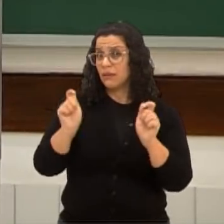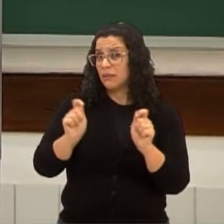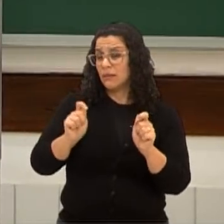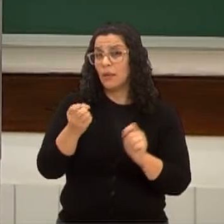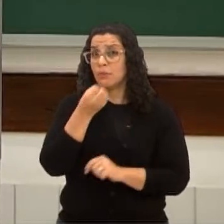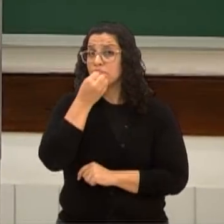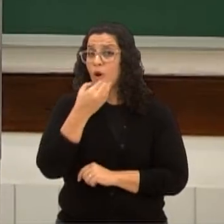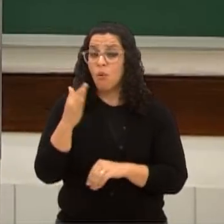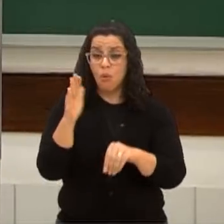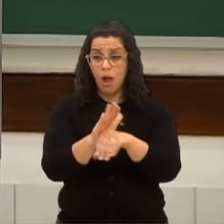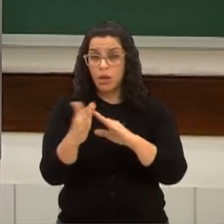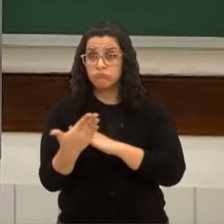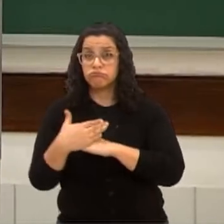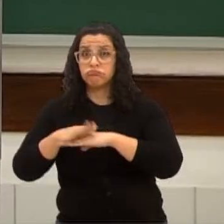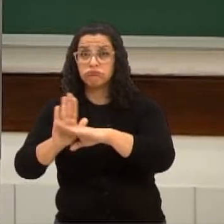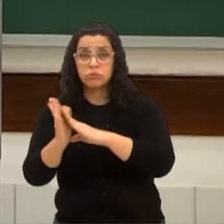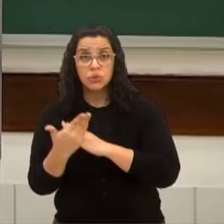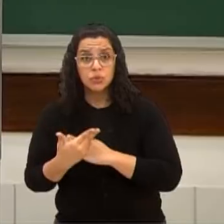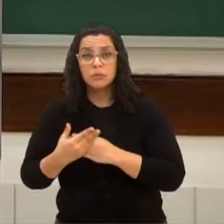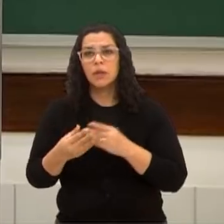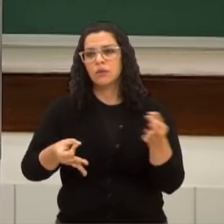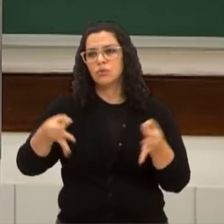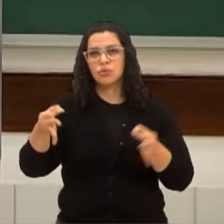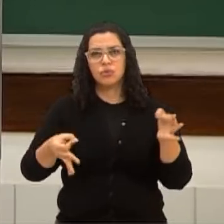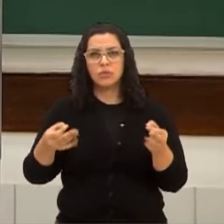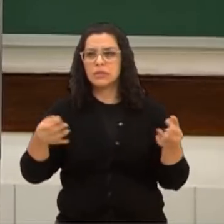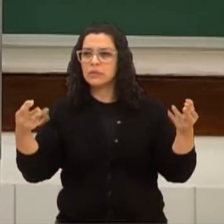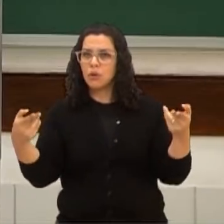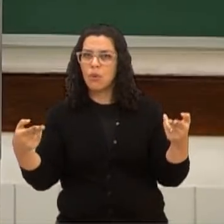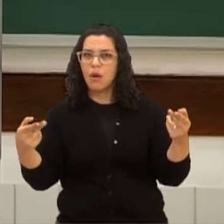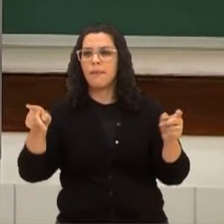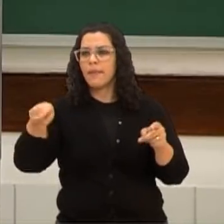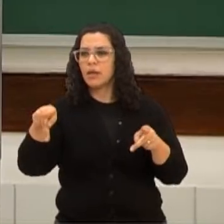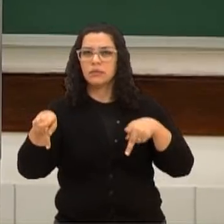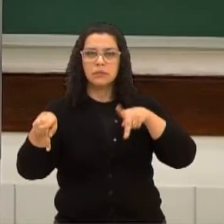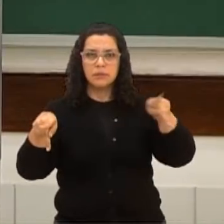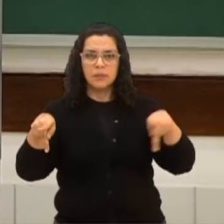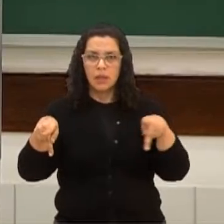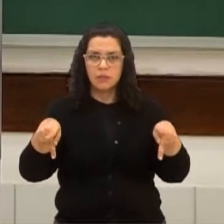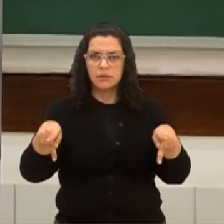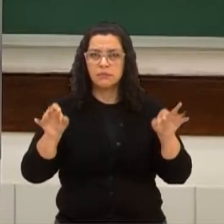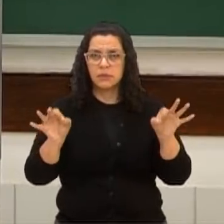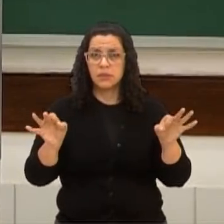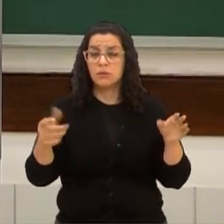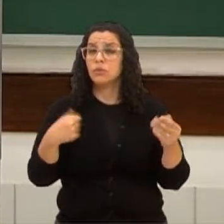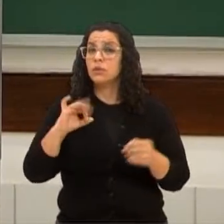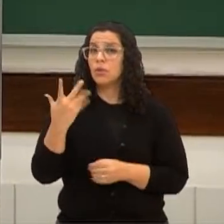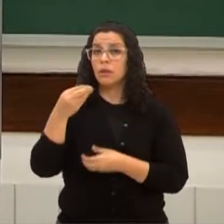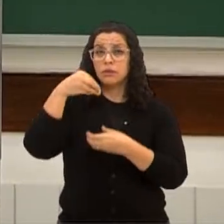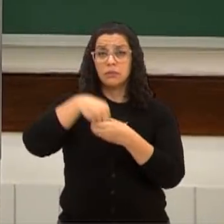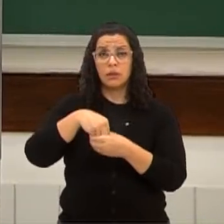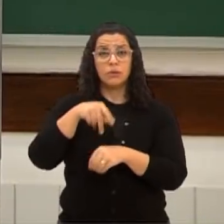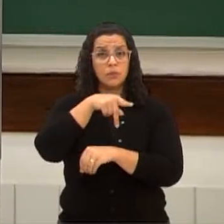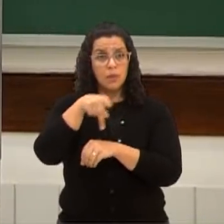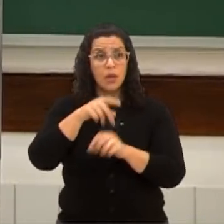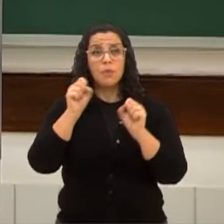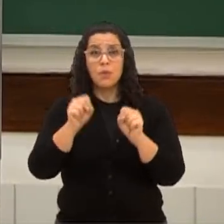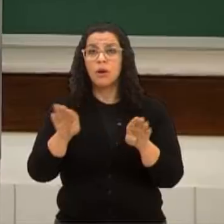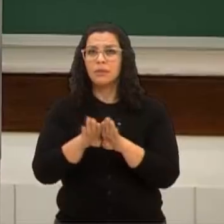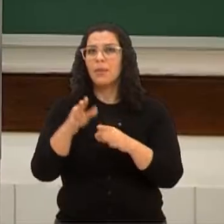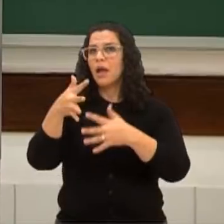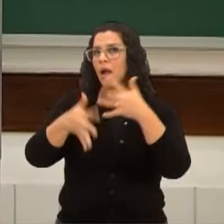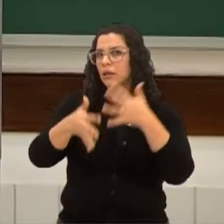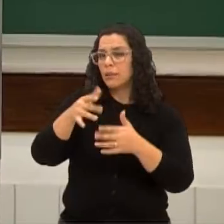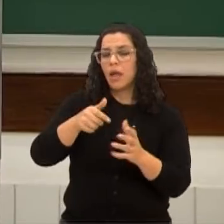ser benéfica e justa para os dois países. E o que ocorre em um país, com certeza, pode